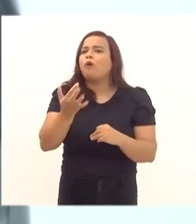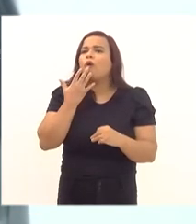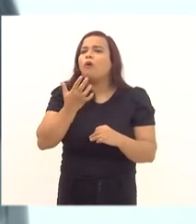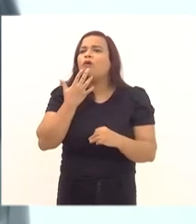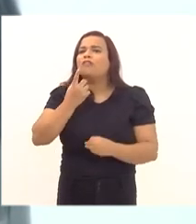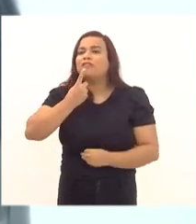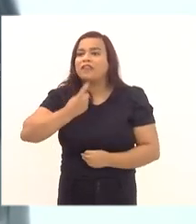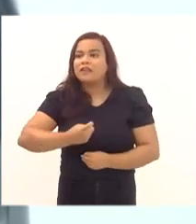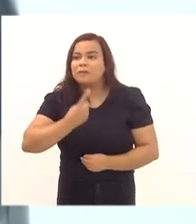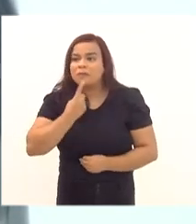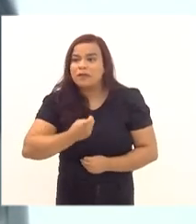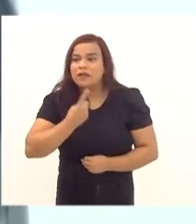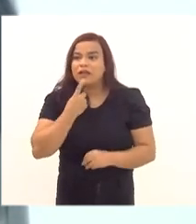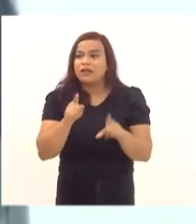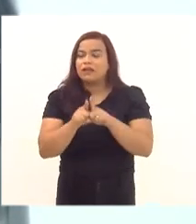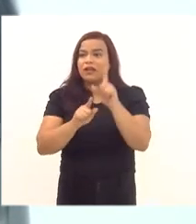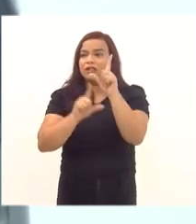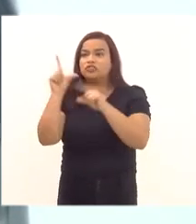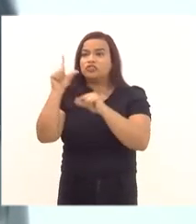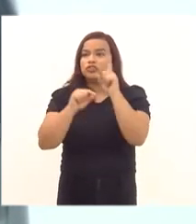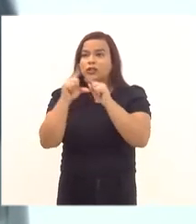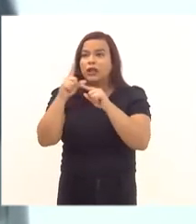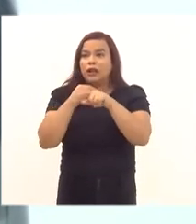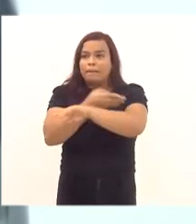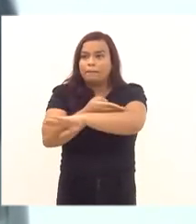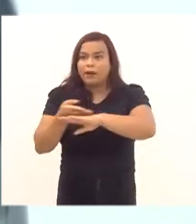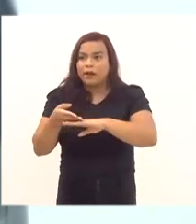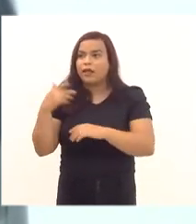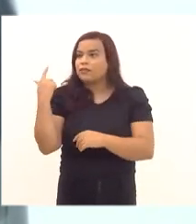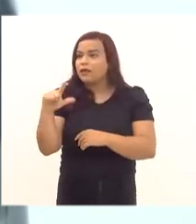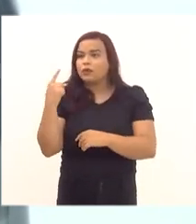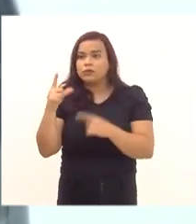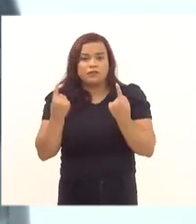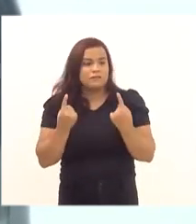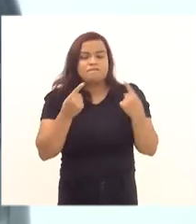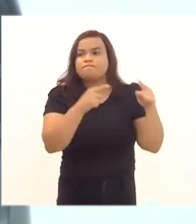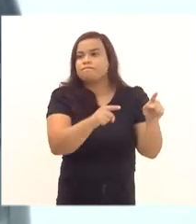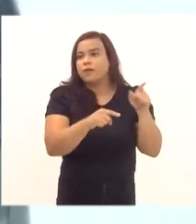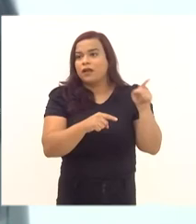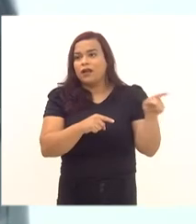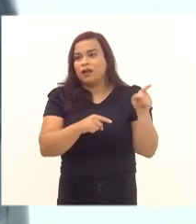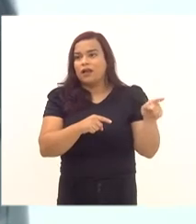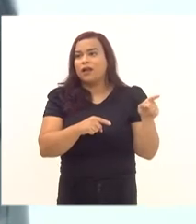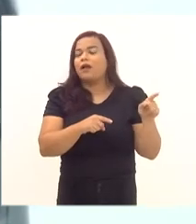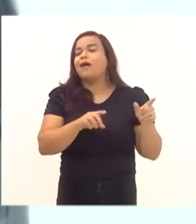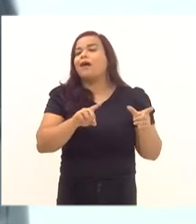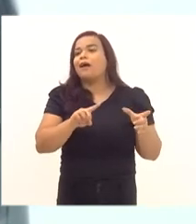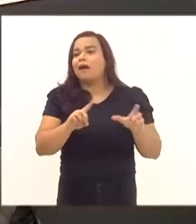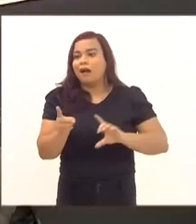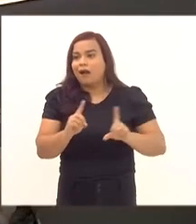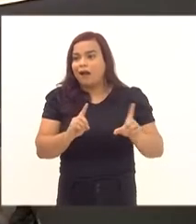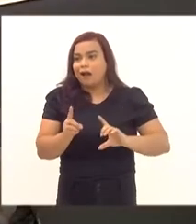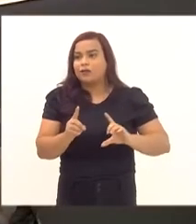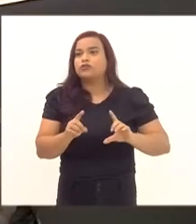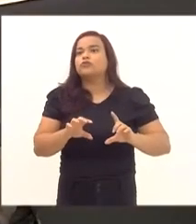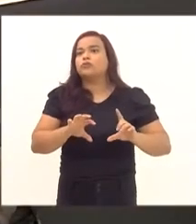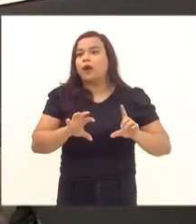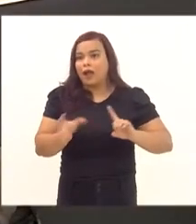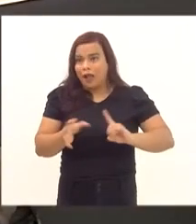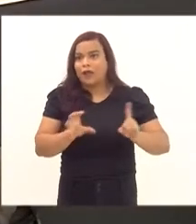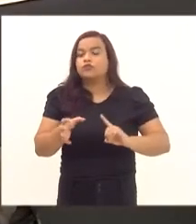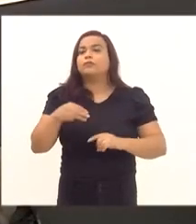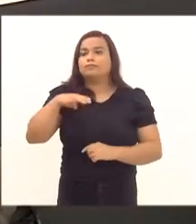vermelha e da estrela branca não ameaçou a rádio MEC a gente Sim passou por problemas de sucateamento